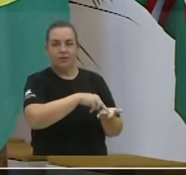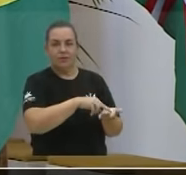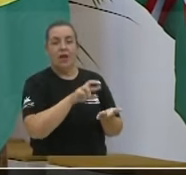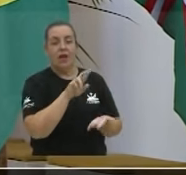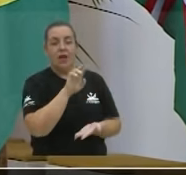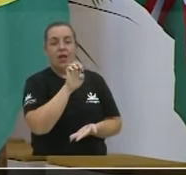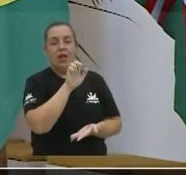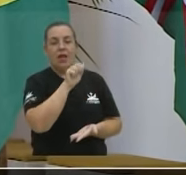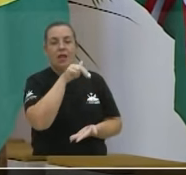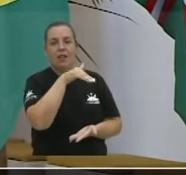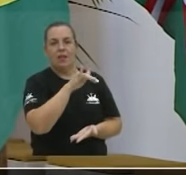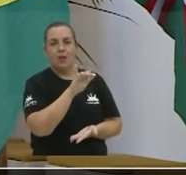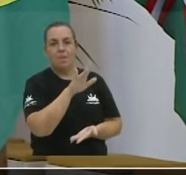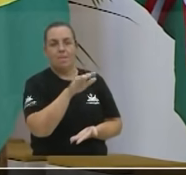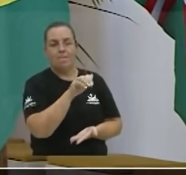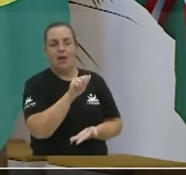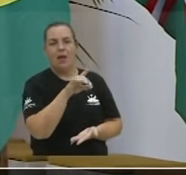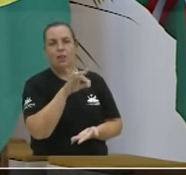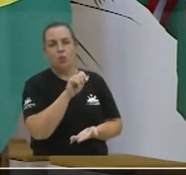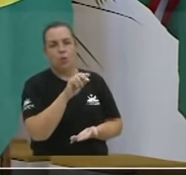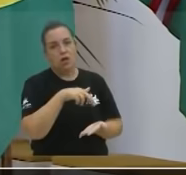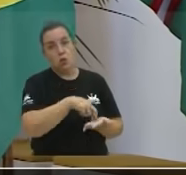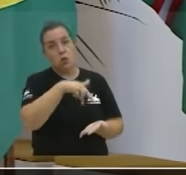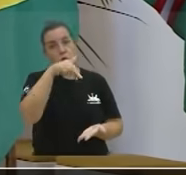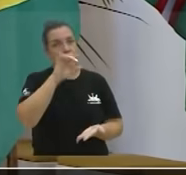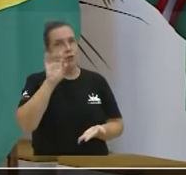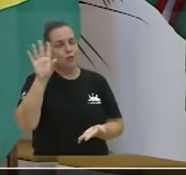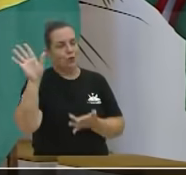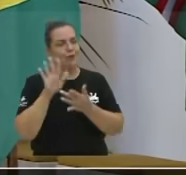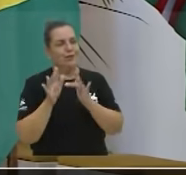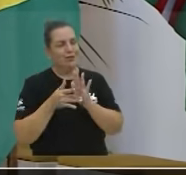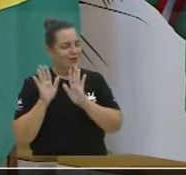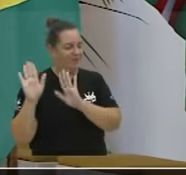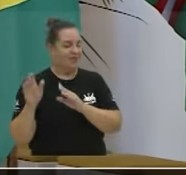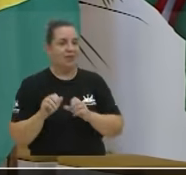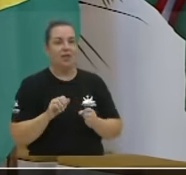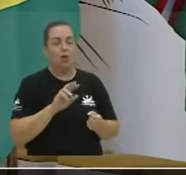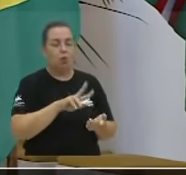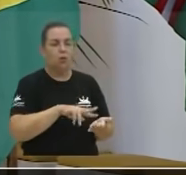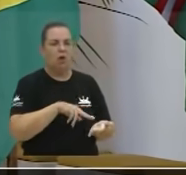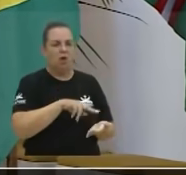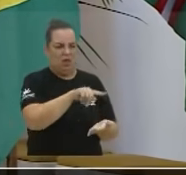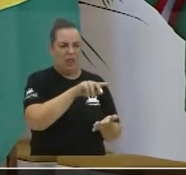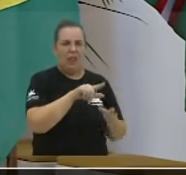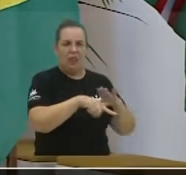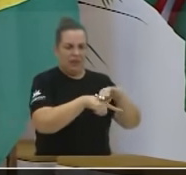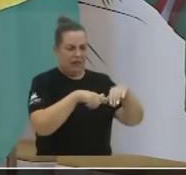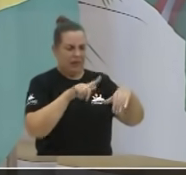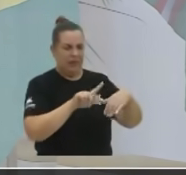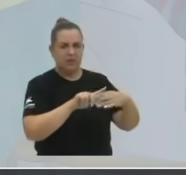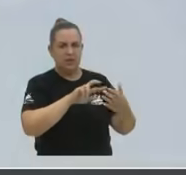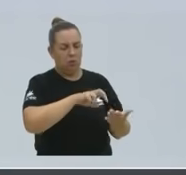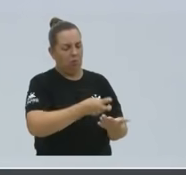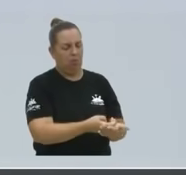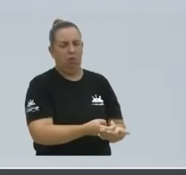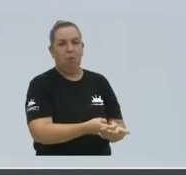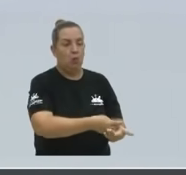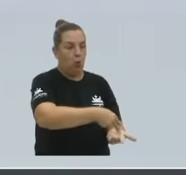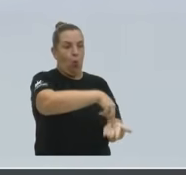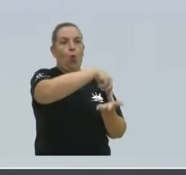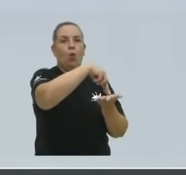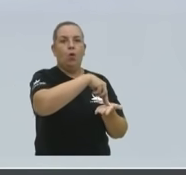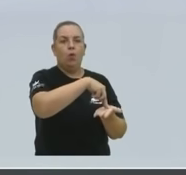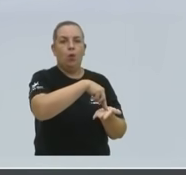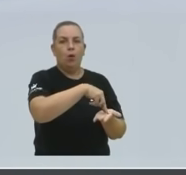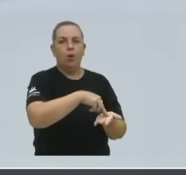O certo é reanimado, não ressuscitado. Jesus ressuscitou para sempre. Lázaro foi reanimado e